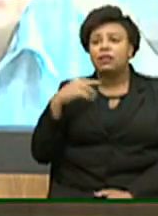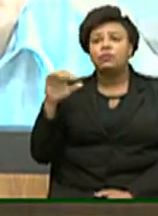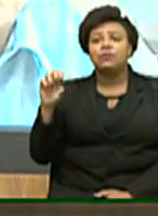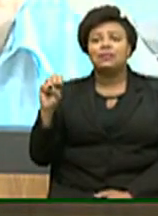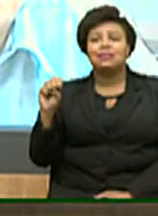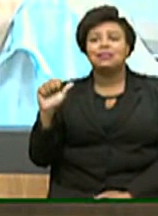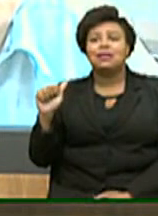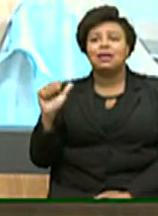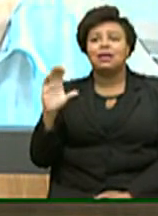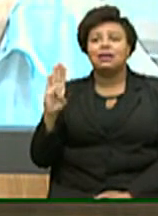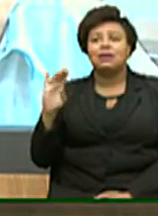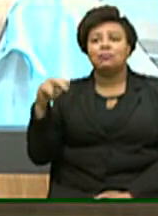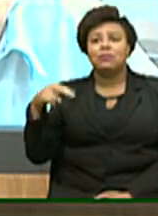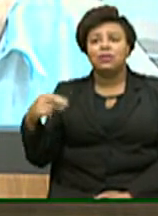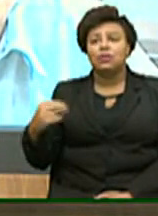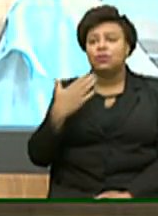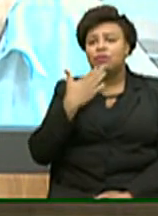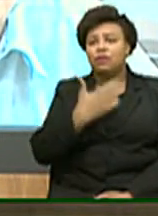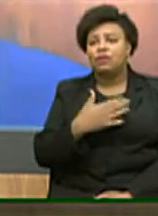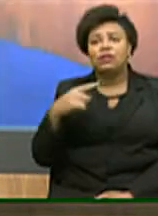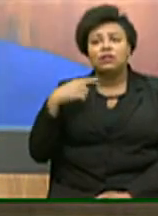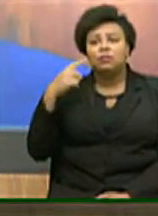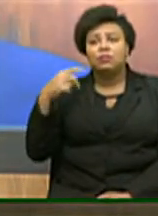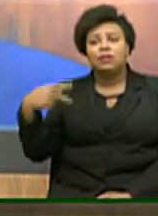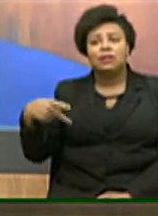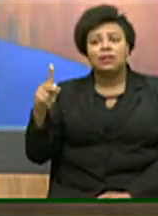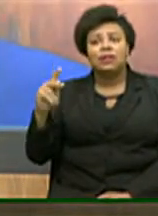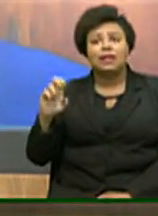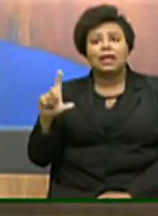Sabino. Favorável. Deputada Kelly.